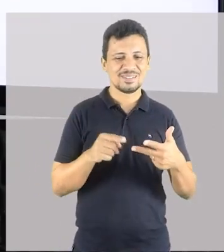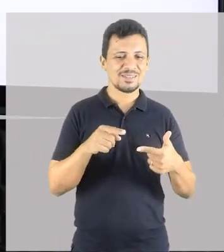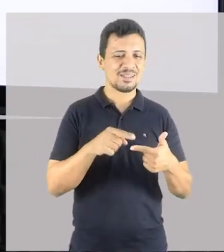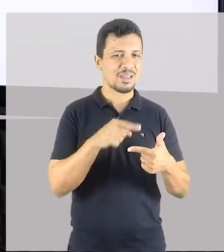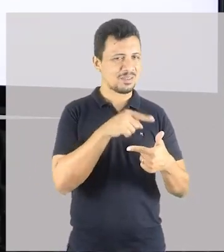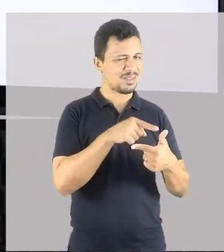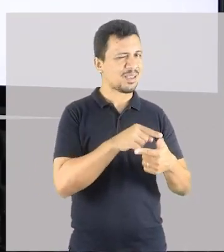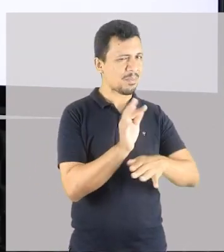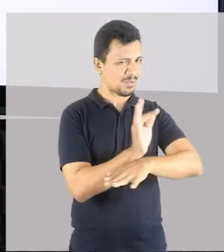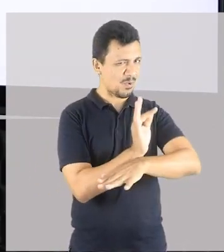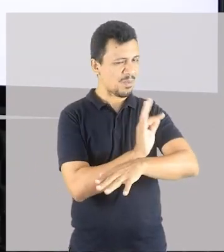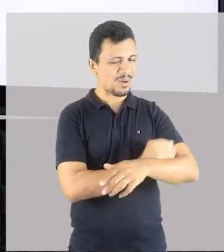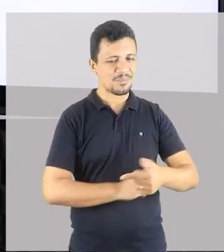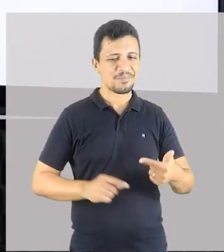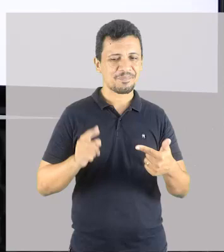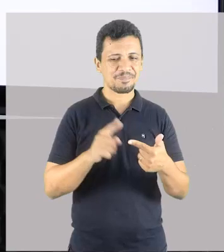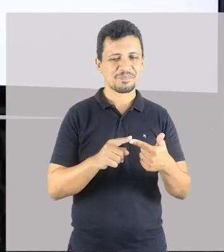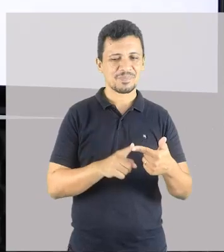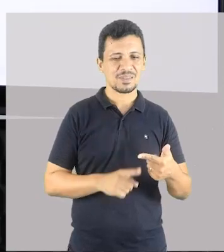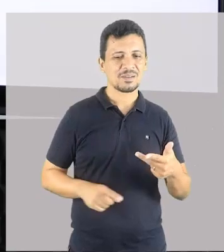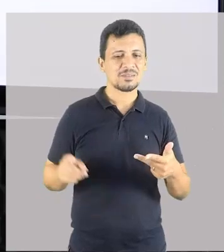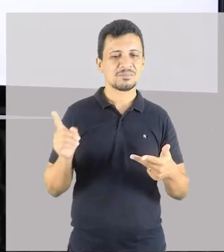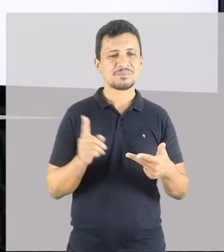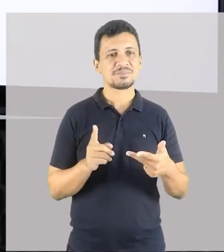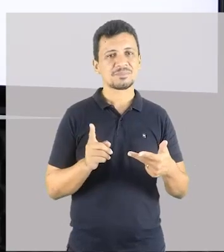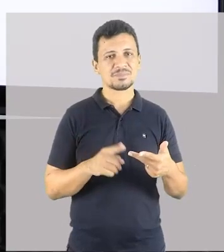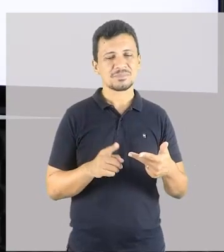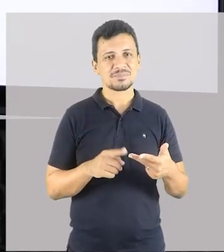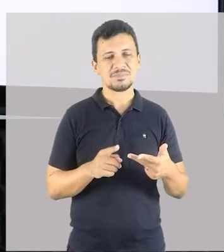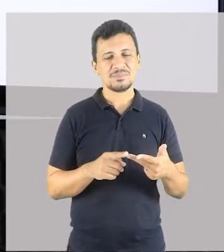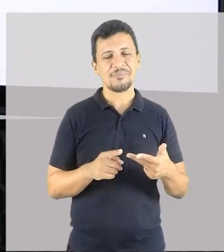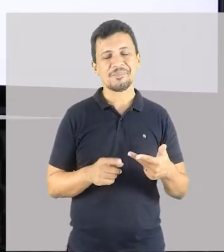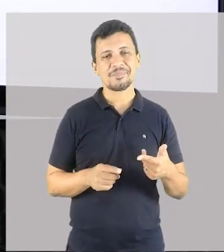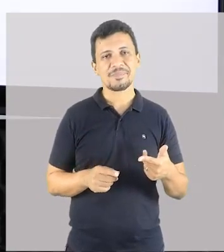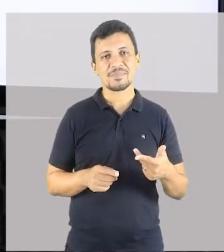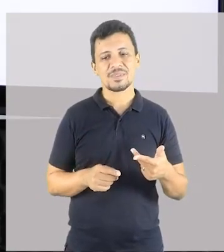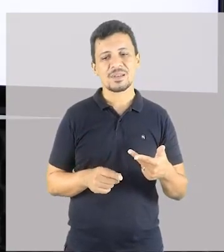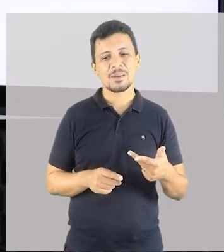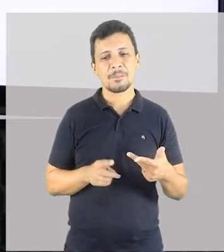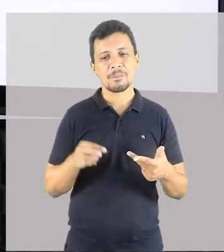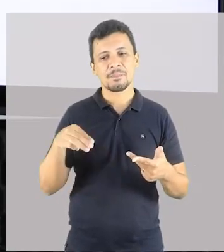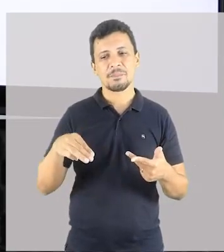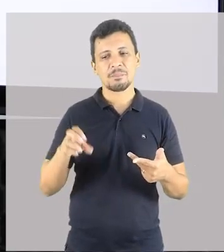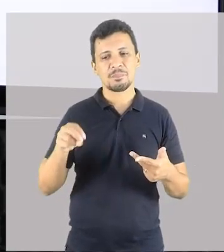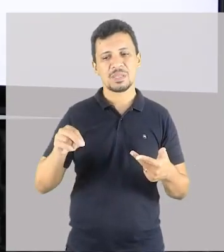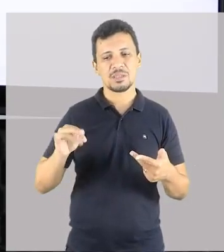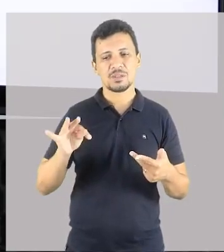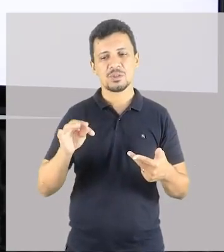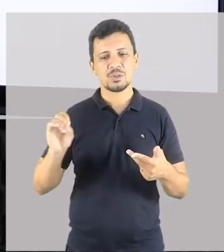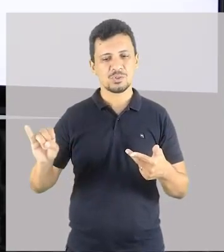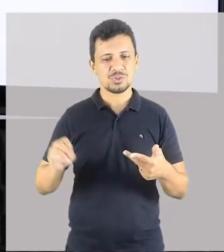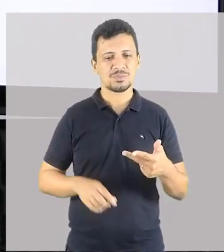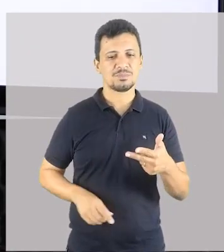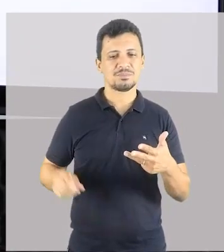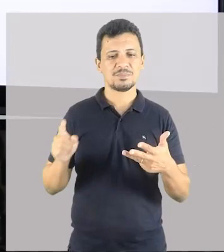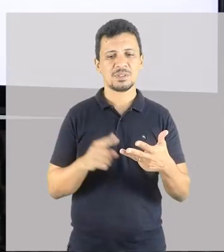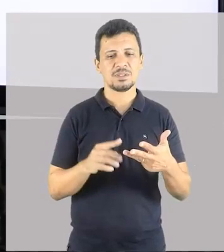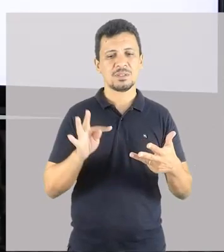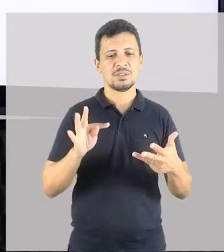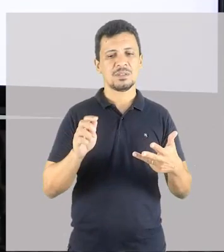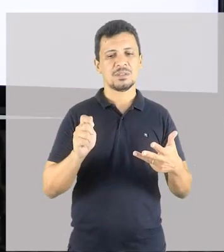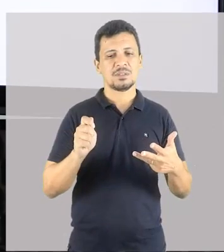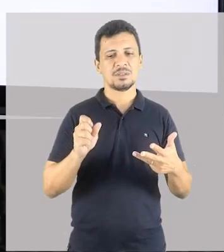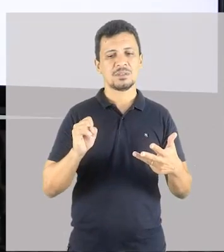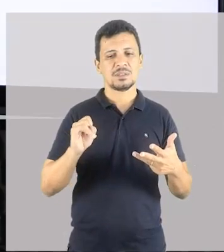mais formal, mas também dentro de um processo de ruptura. Menotti Del Pitta, né? A Tarsila